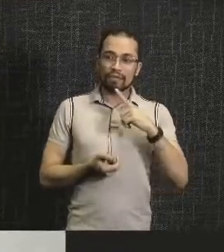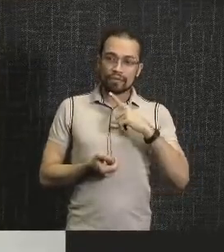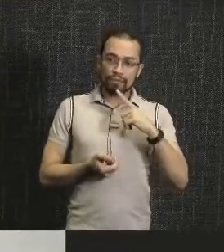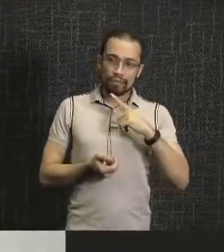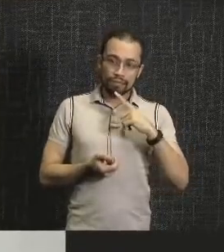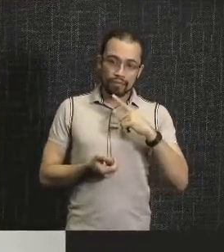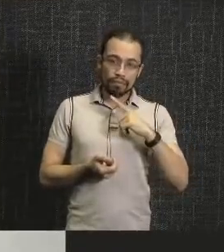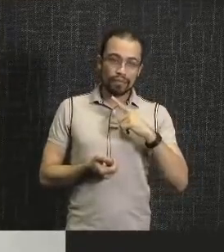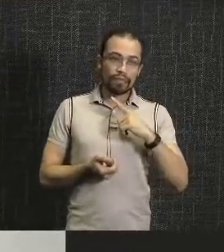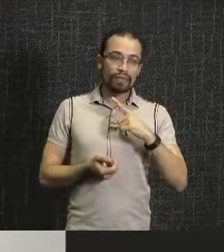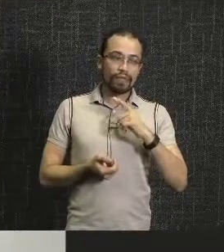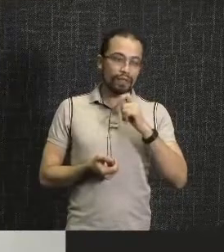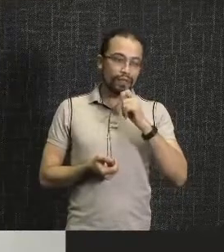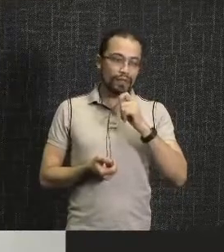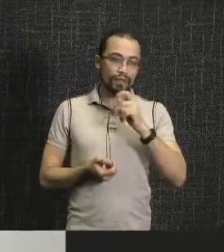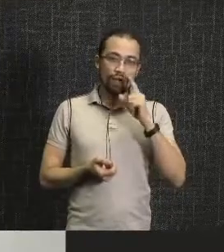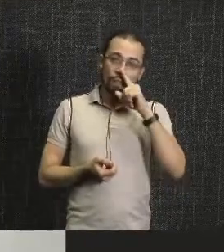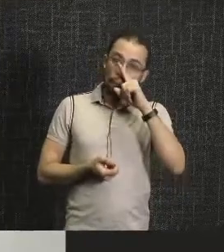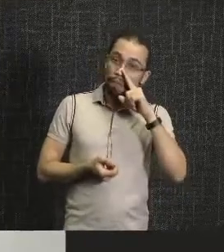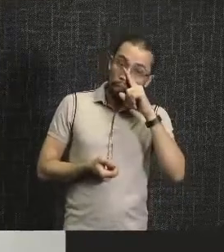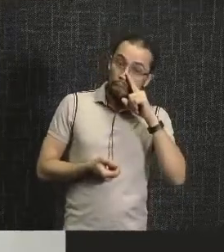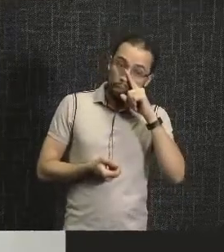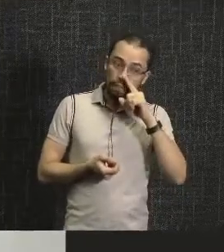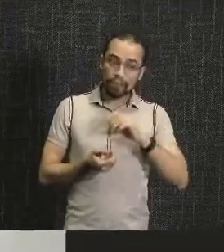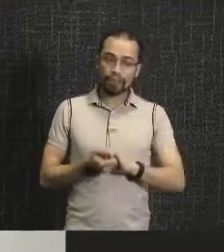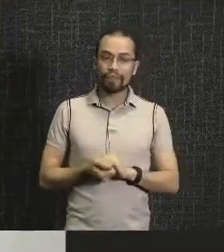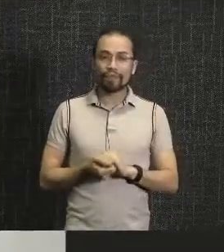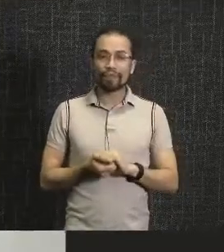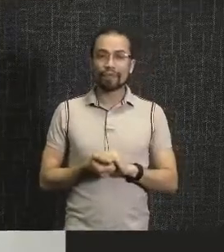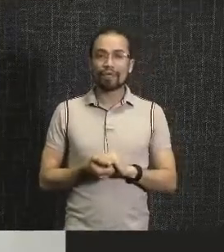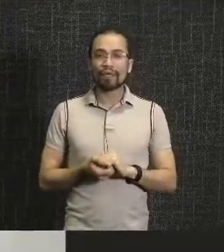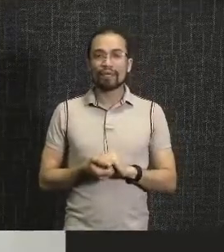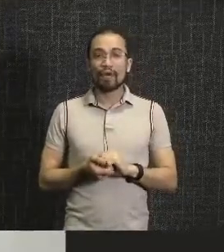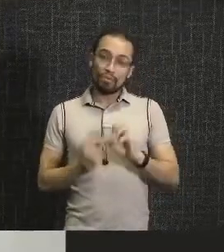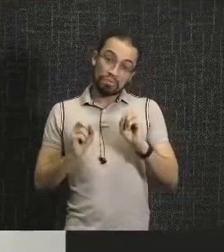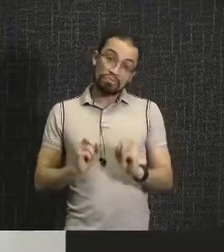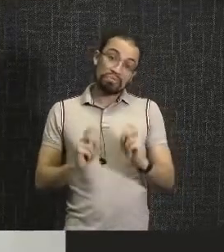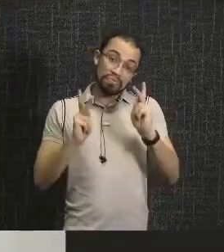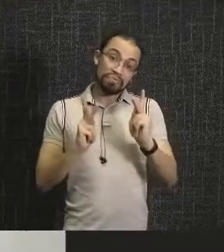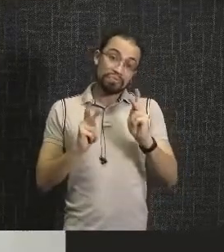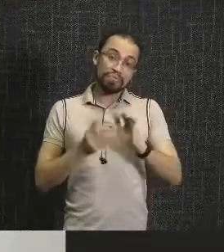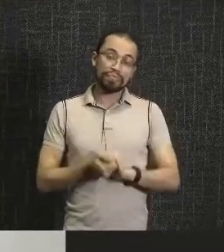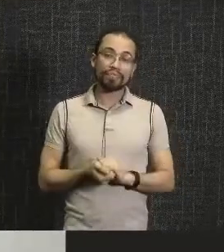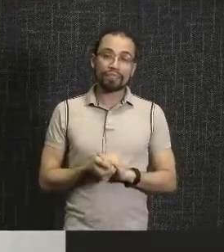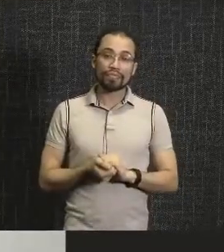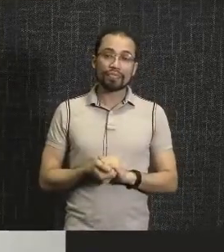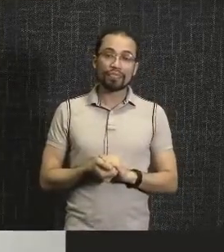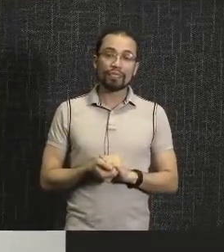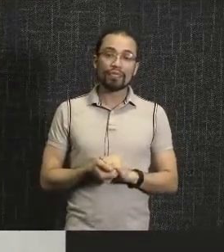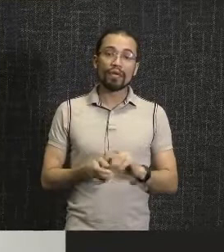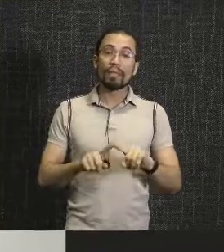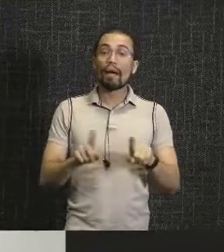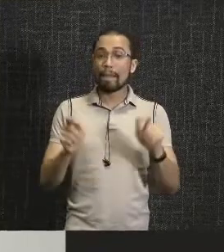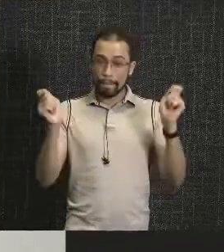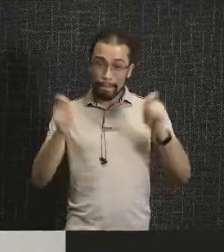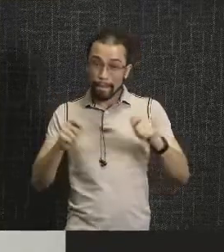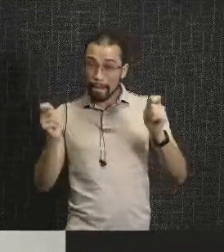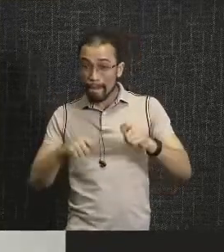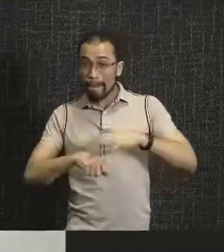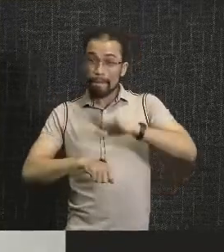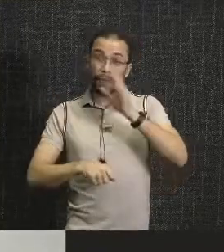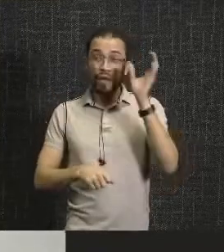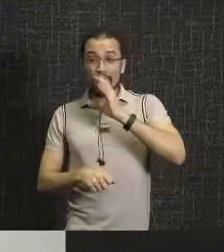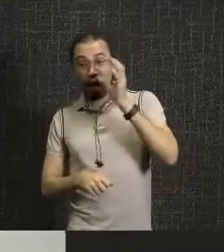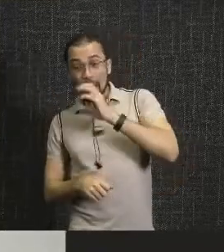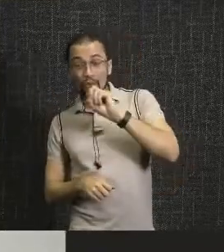mais risco, então isso seria relativamente ok. Né? Isso pode ser mais rápido ou pode ser mais